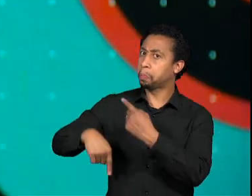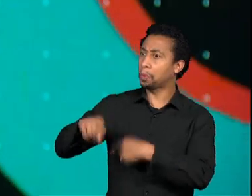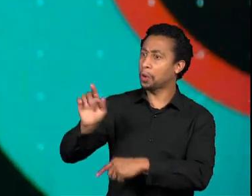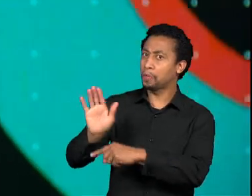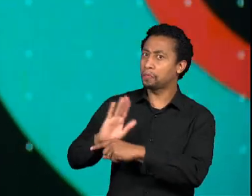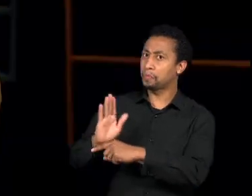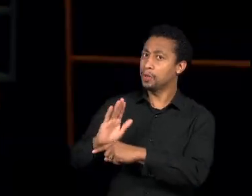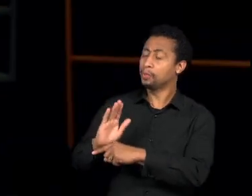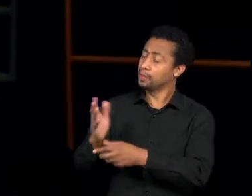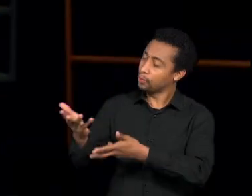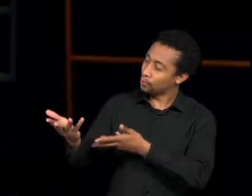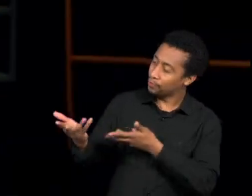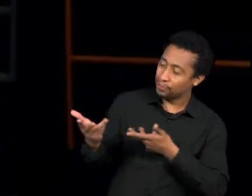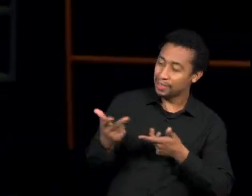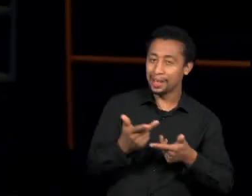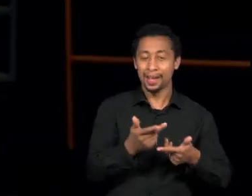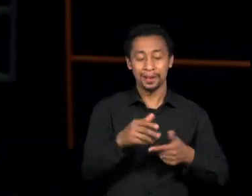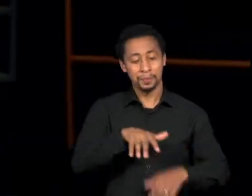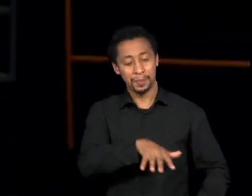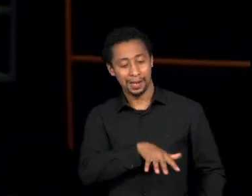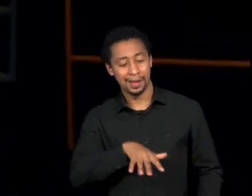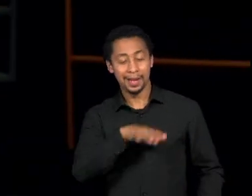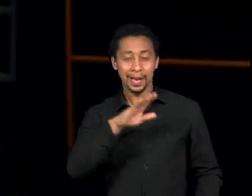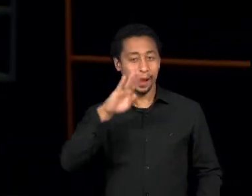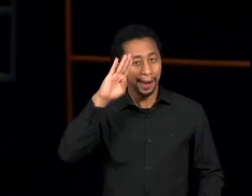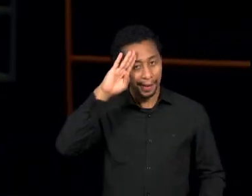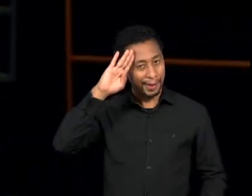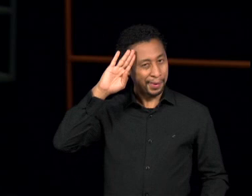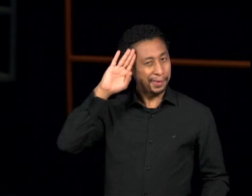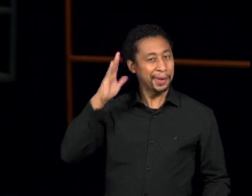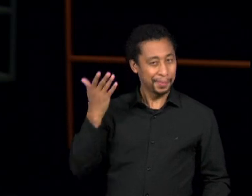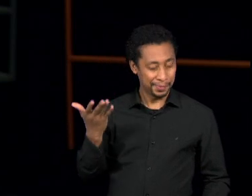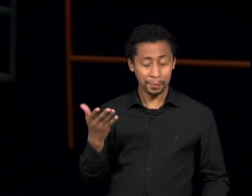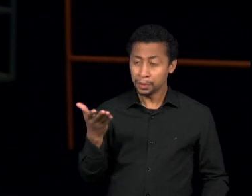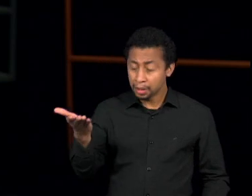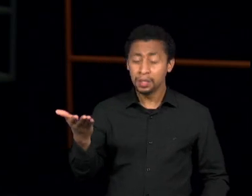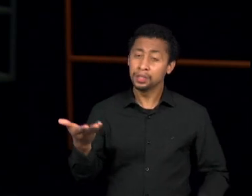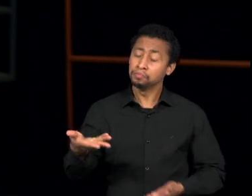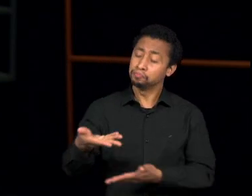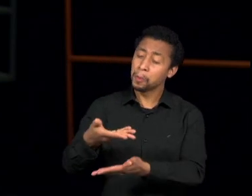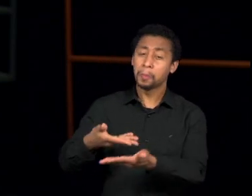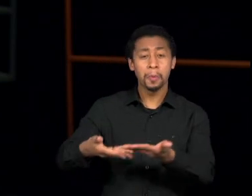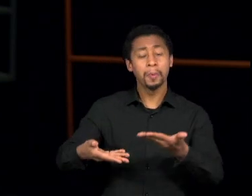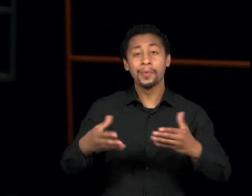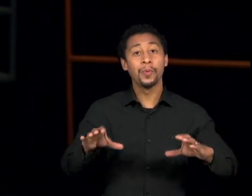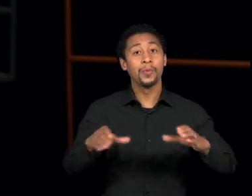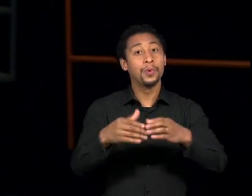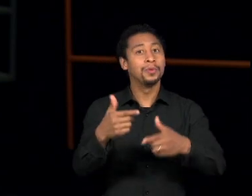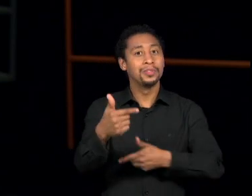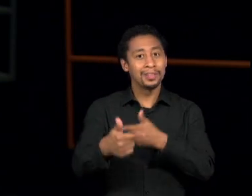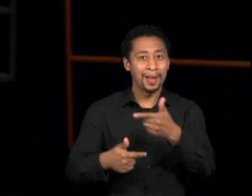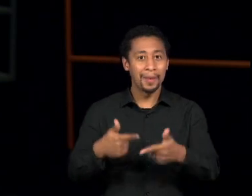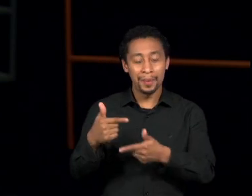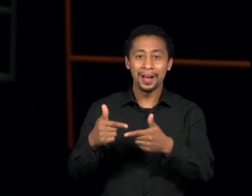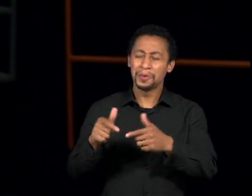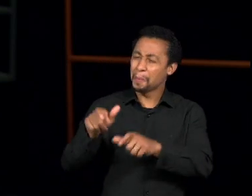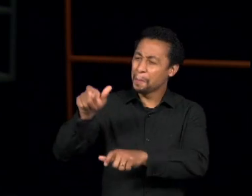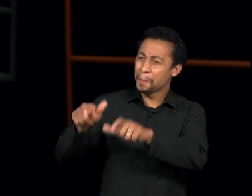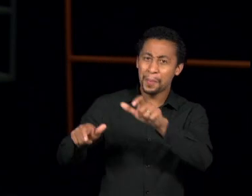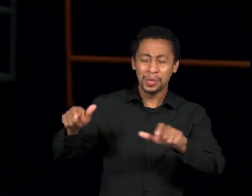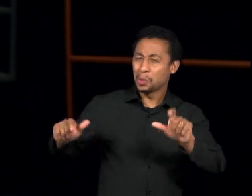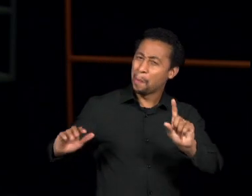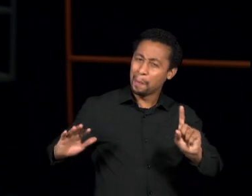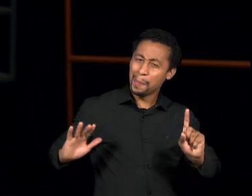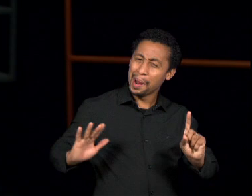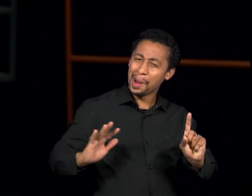acadêmico. Admirado pela maneira generosa de lidar com as suas equipes de trabalho, deixou uma legião de discípulos, além